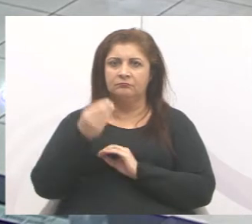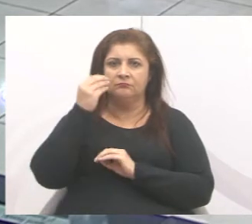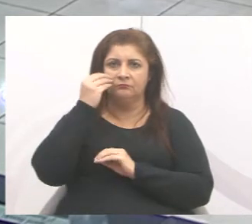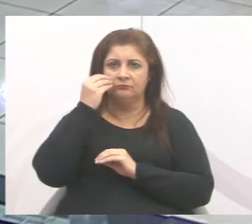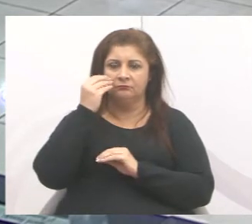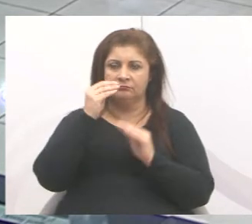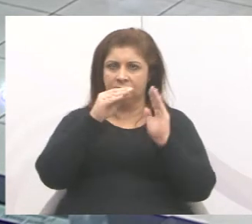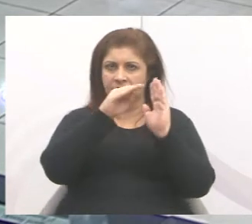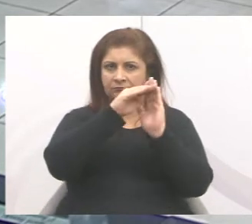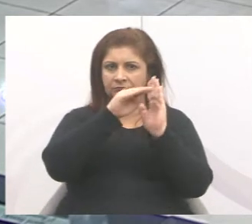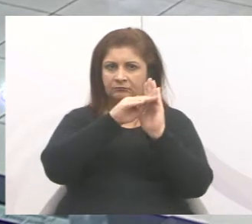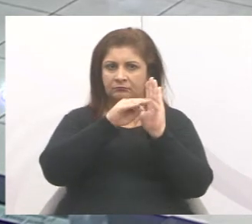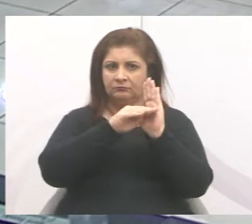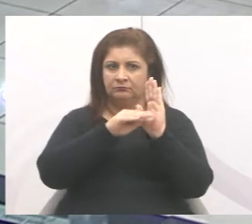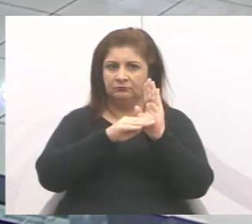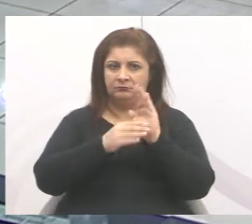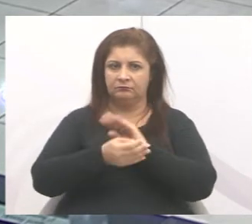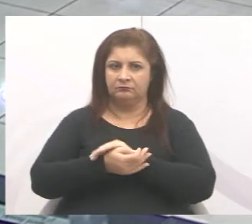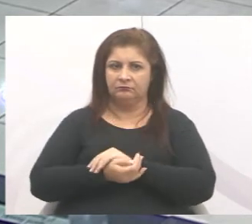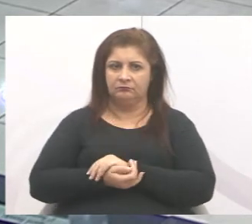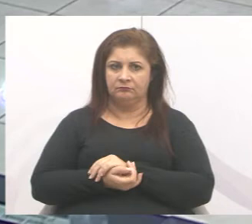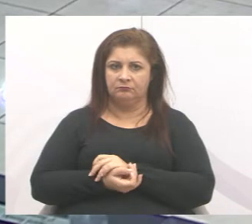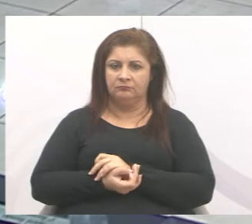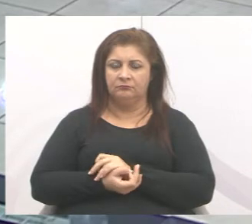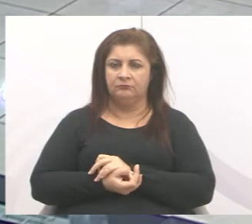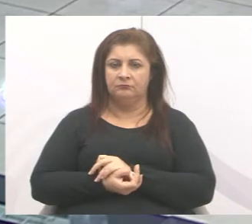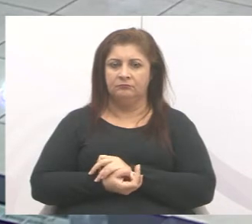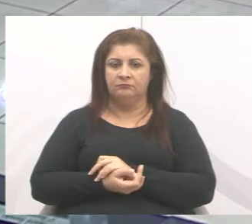tá? Próximo vereador.